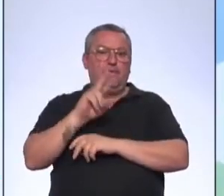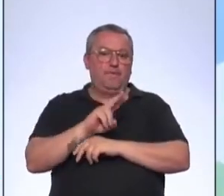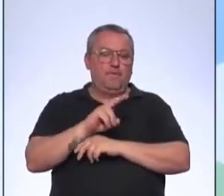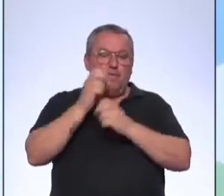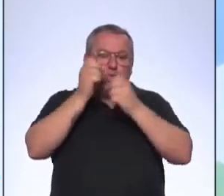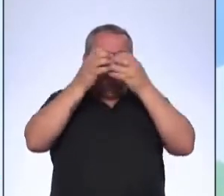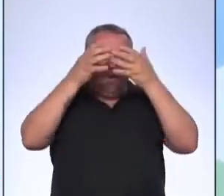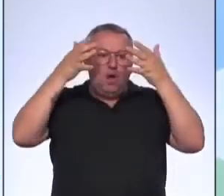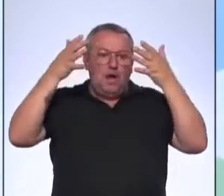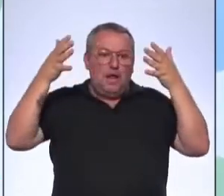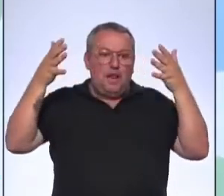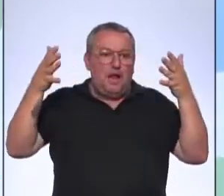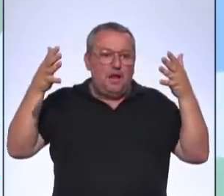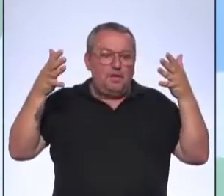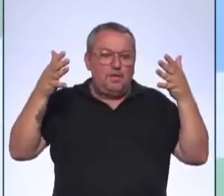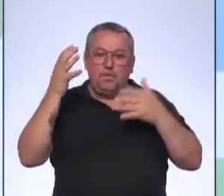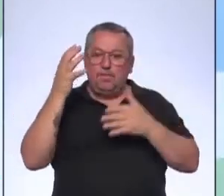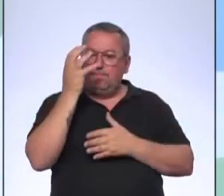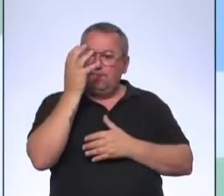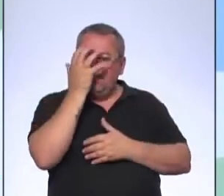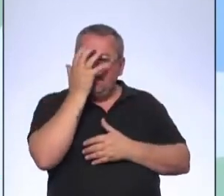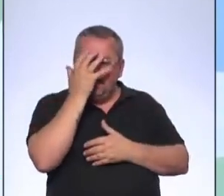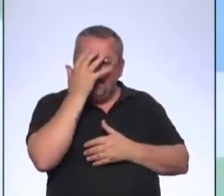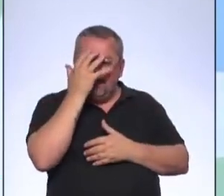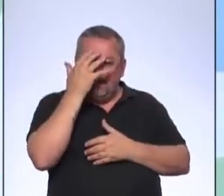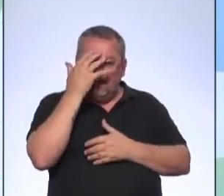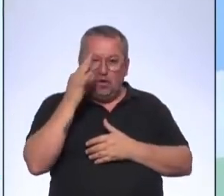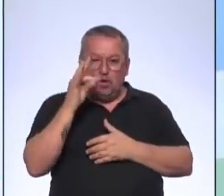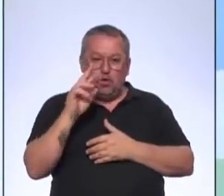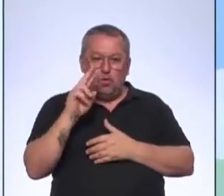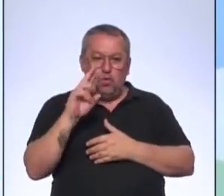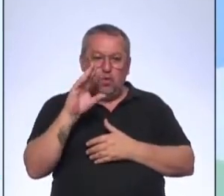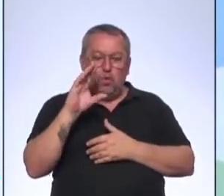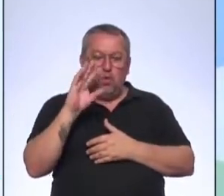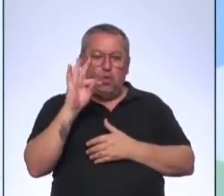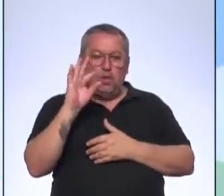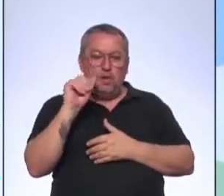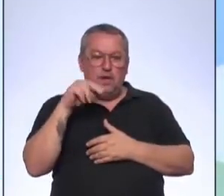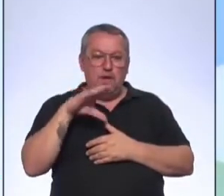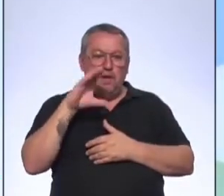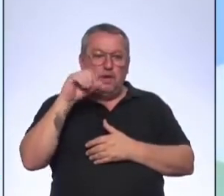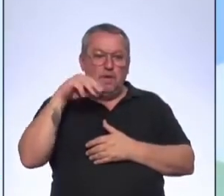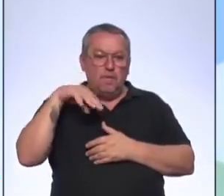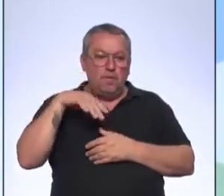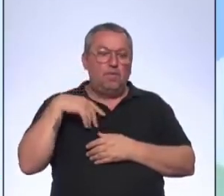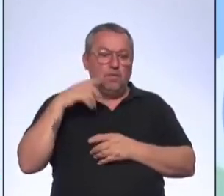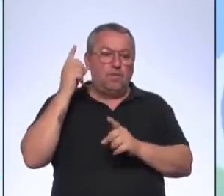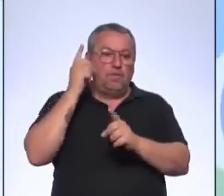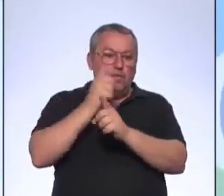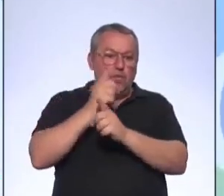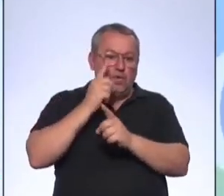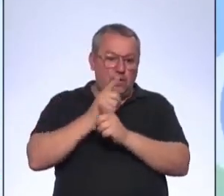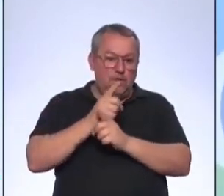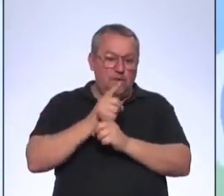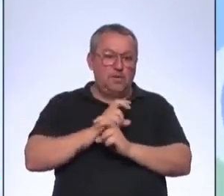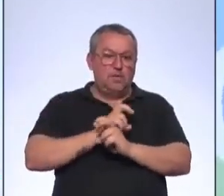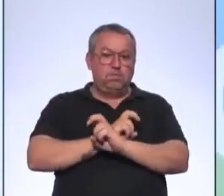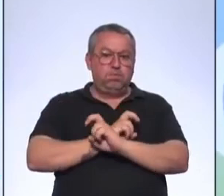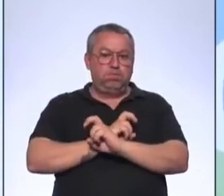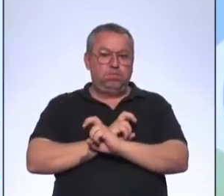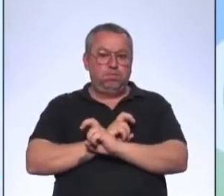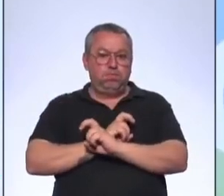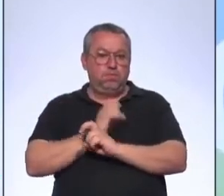claro com as máscaras do faraó Tutancâmon, que foram encontradas, o sarcófago do faraó